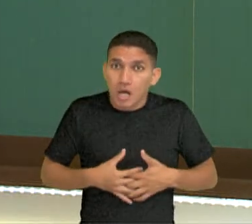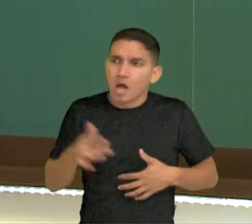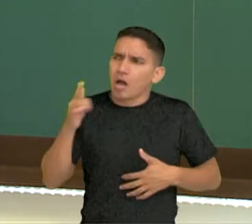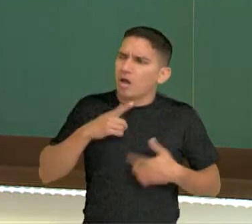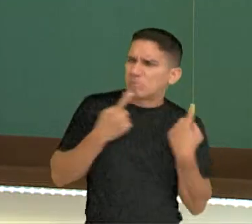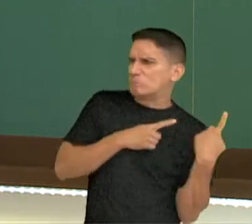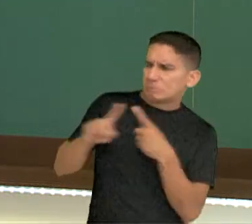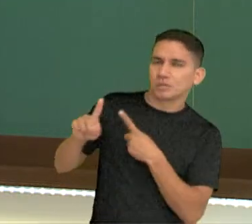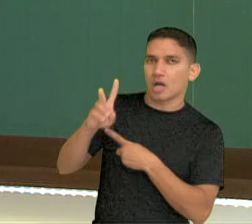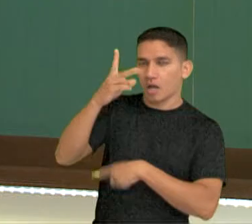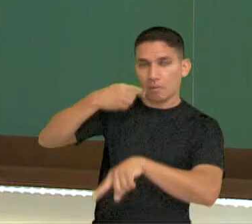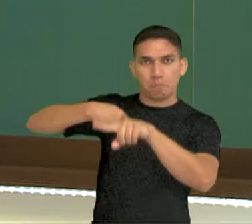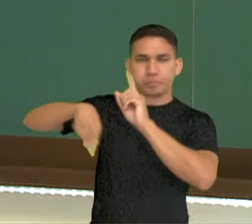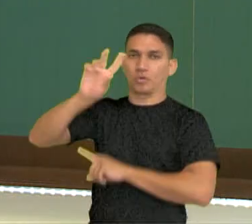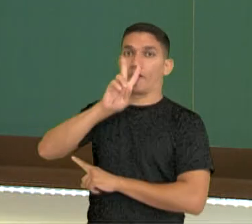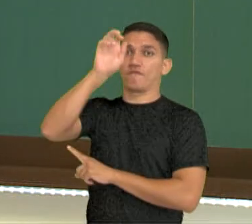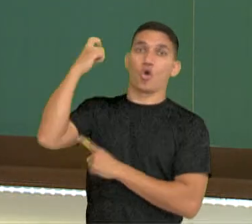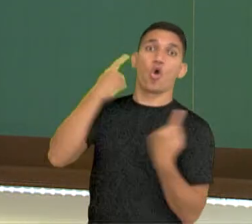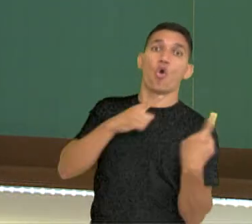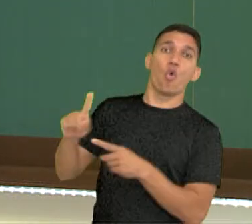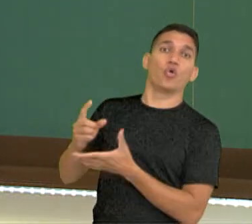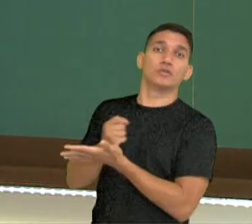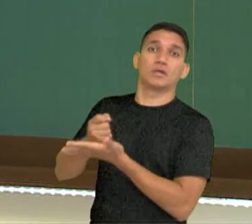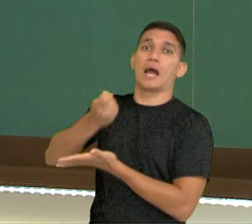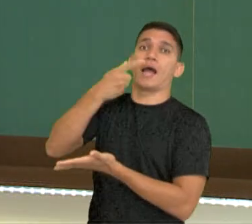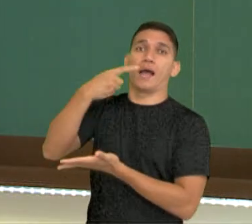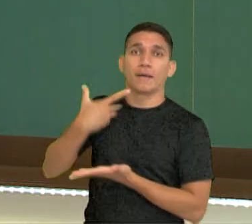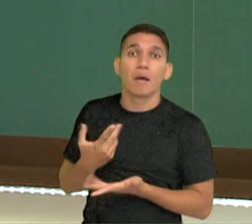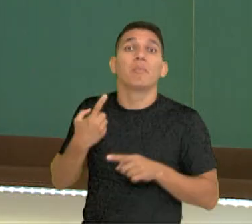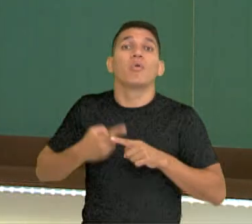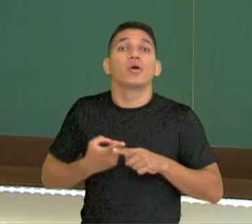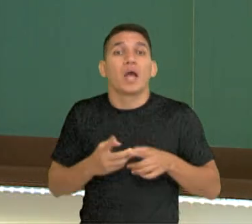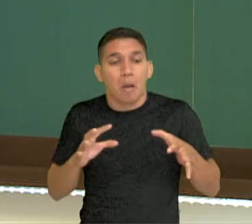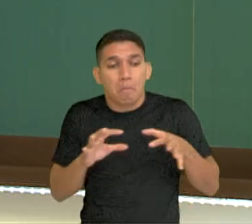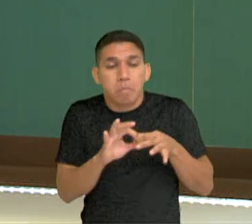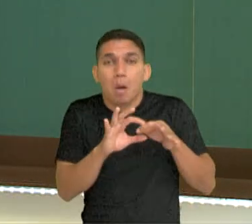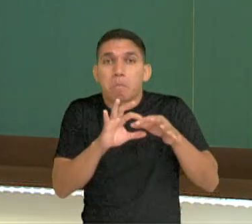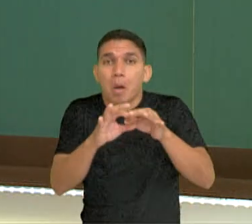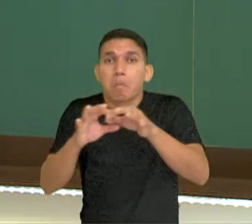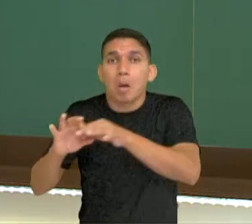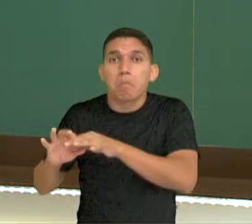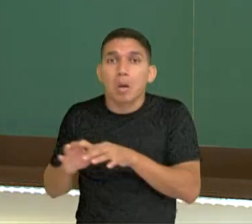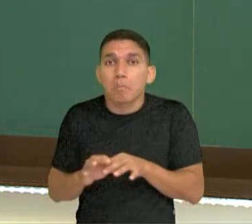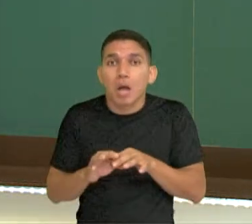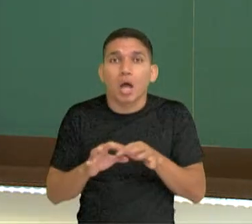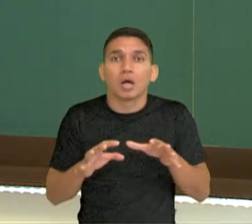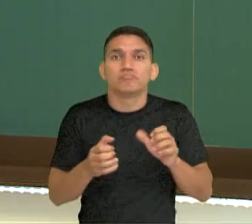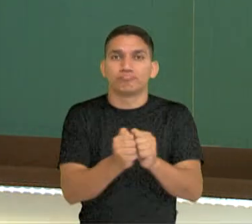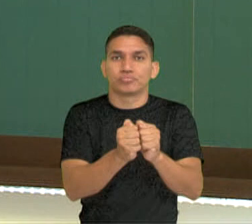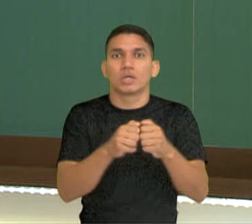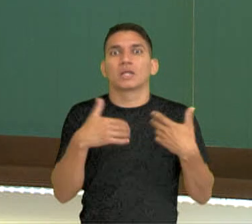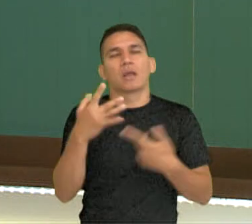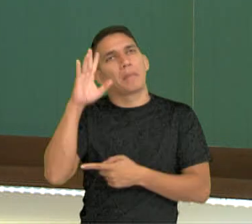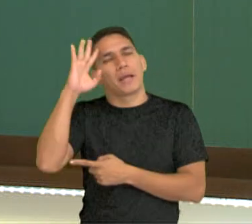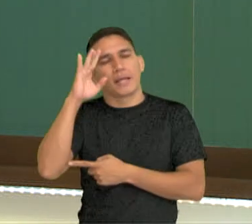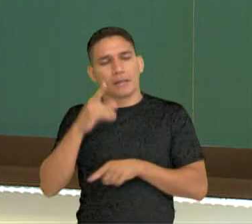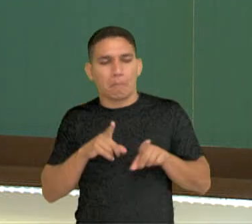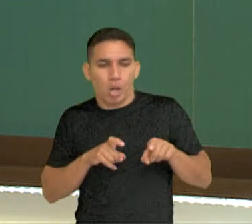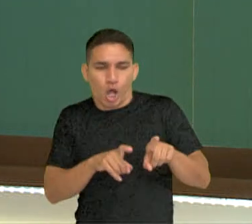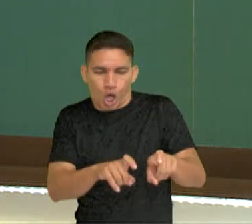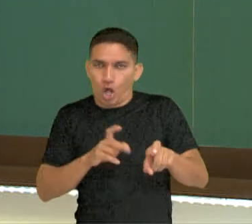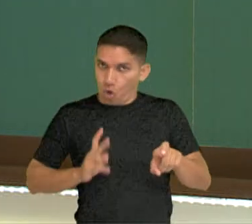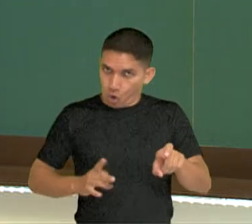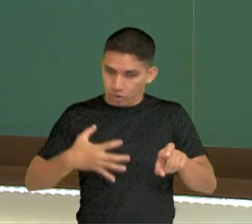esses efeitos, justamente por conta do processo de conjugação. Então, imagine que uma bactéria ficou lá no seu organismo, não